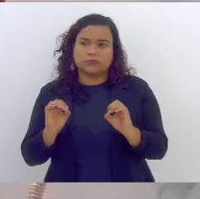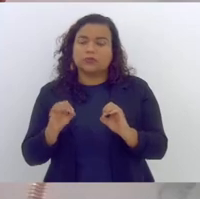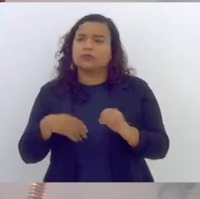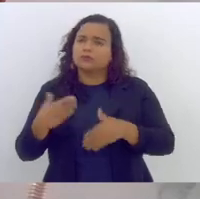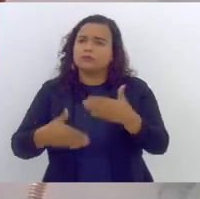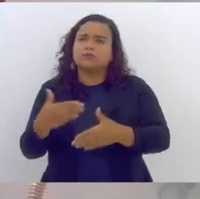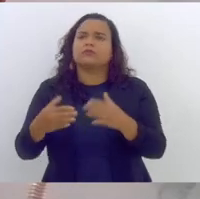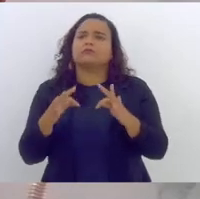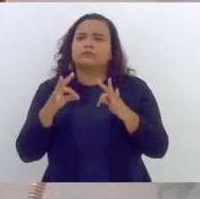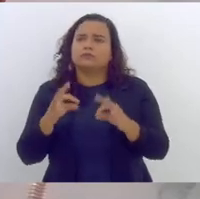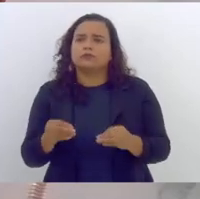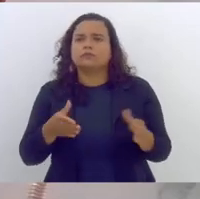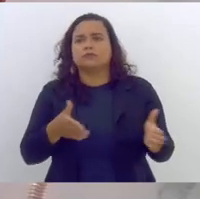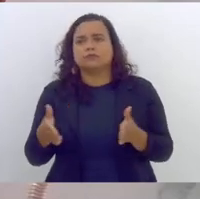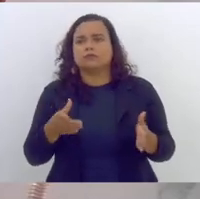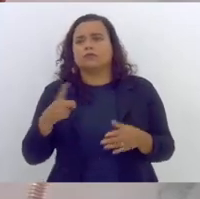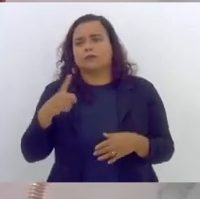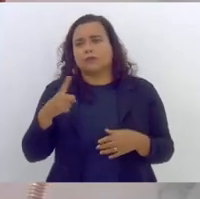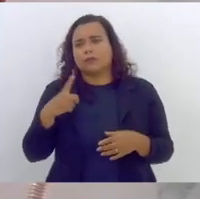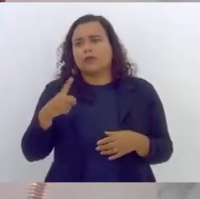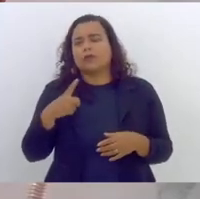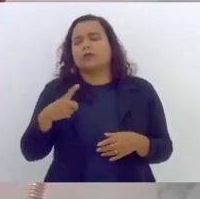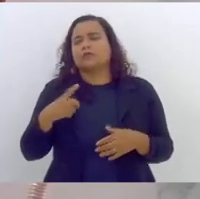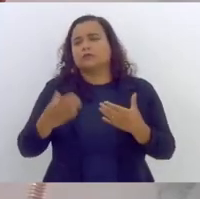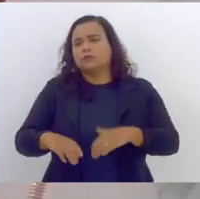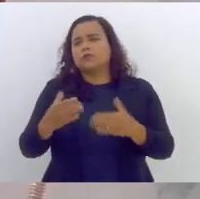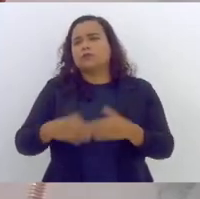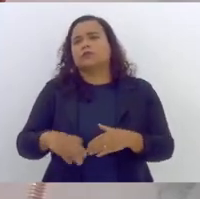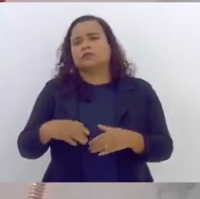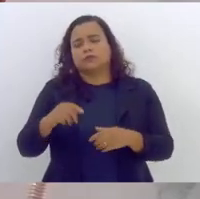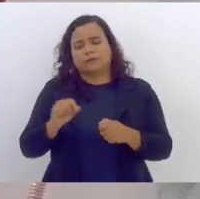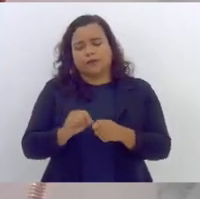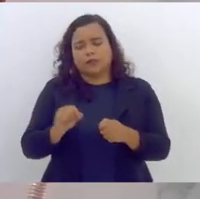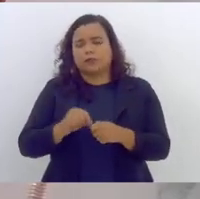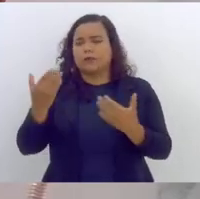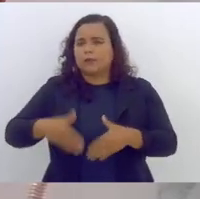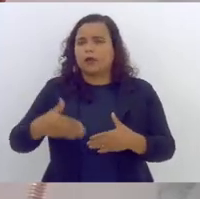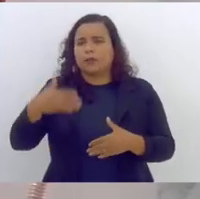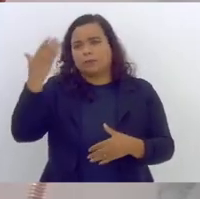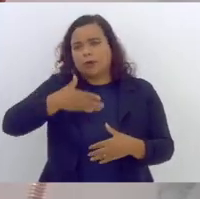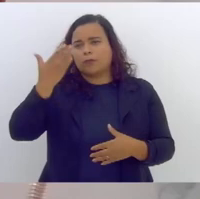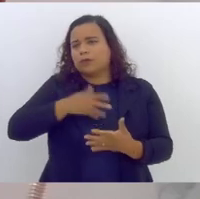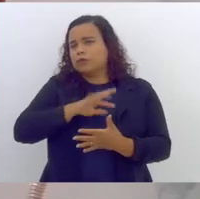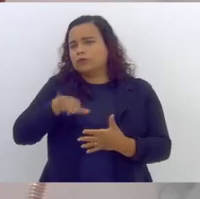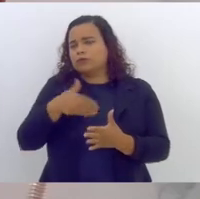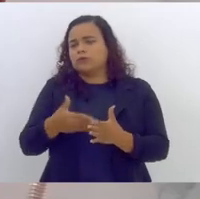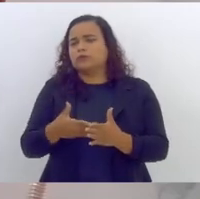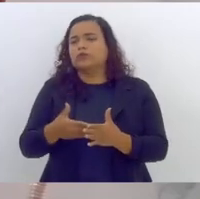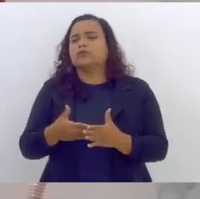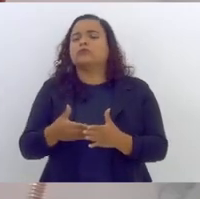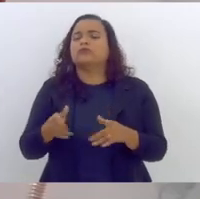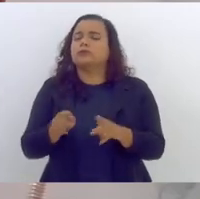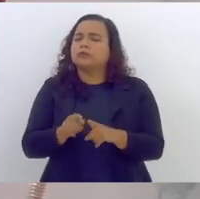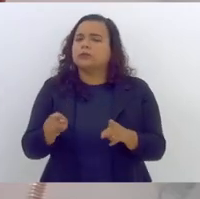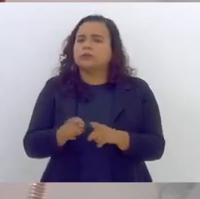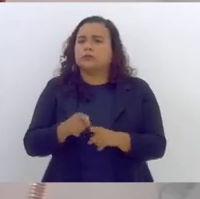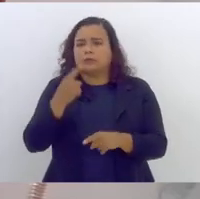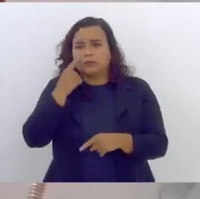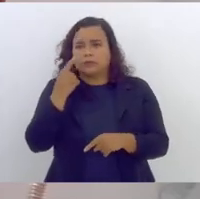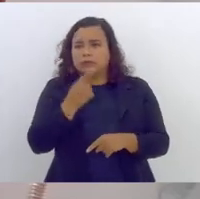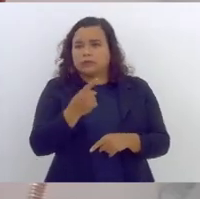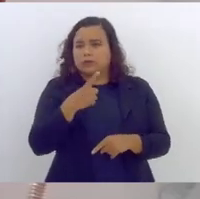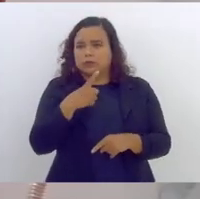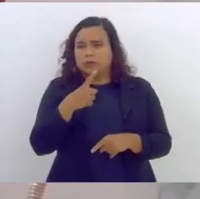a todas as fases do concurso realizando todas as provas inclusive TAF e deixando que esses candidatos estejam